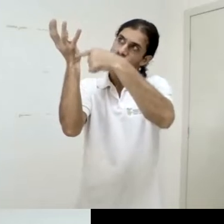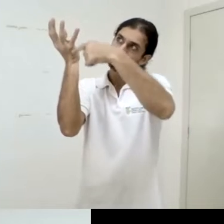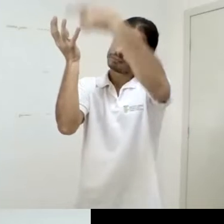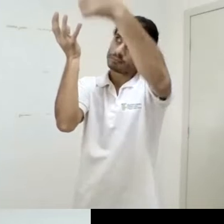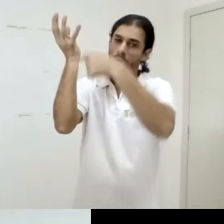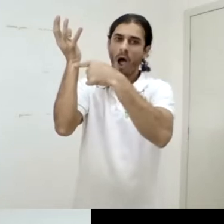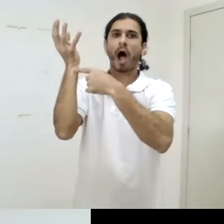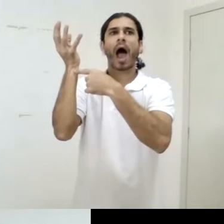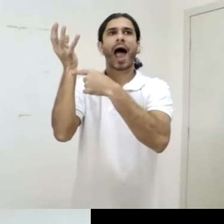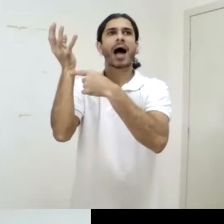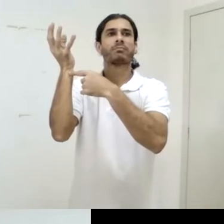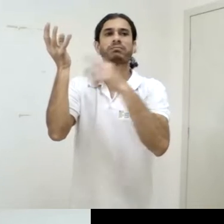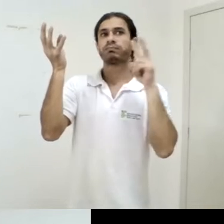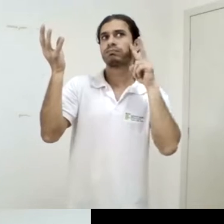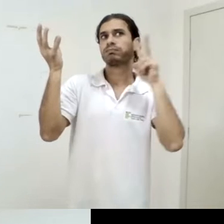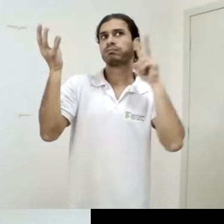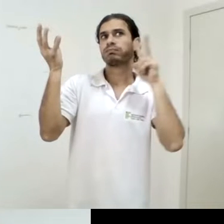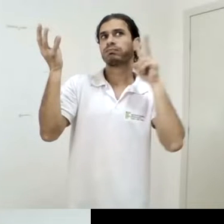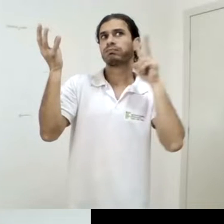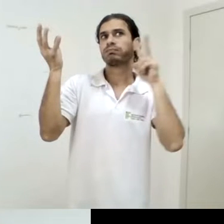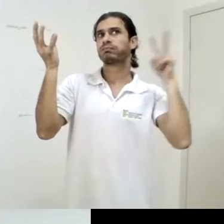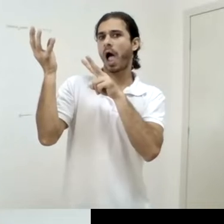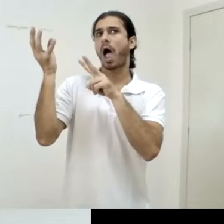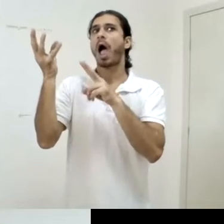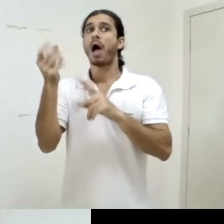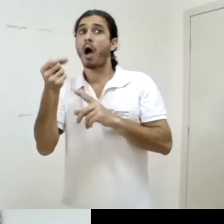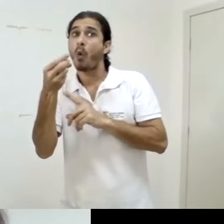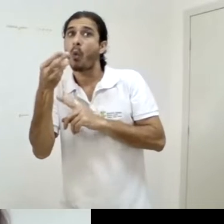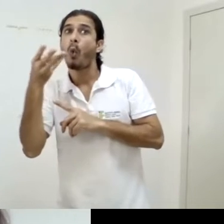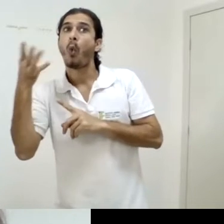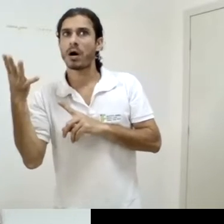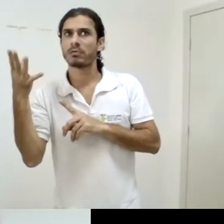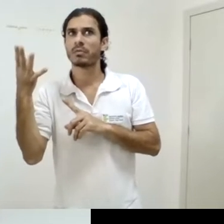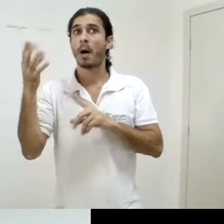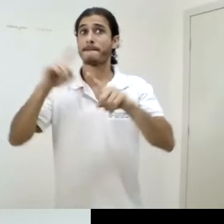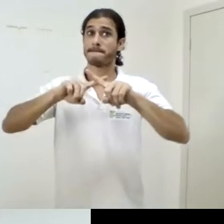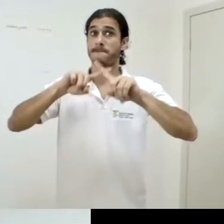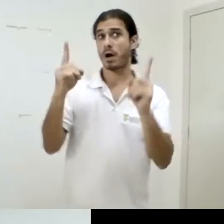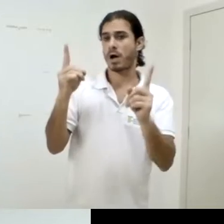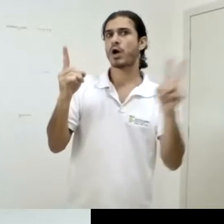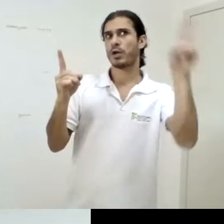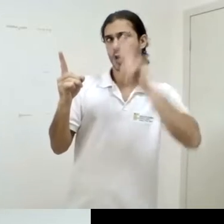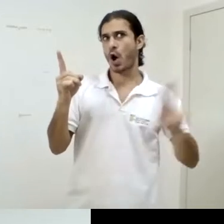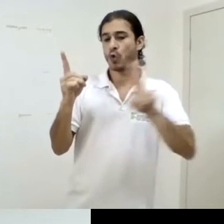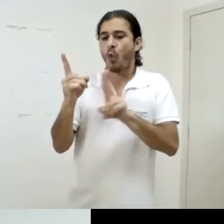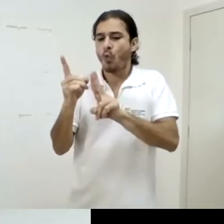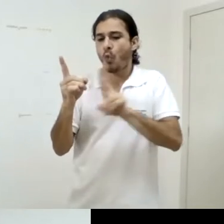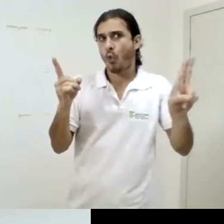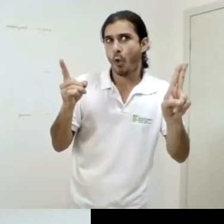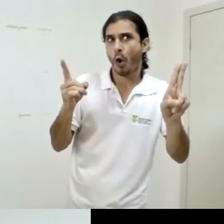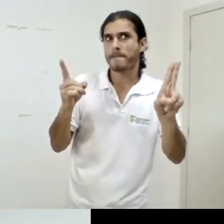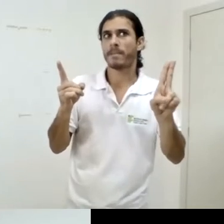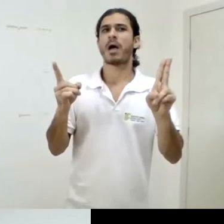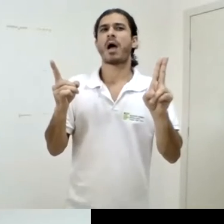considerava... A gente usava uma análise estatística que a chamava de qualitativa, e não de quantitativa. Então, isso às vezes causa uma